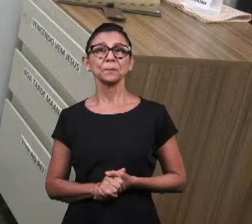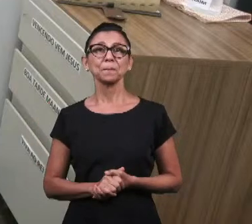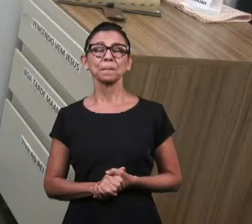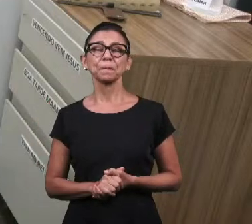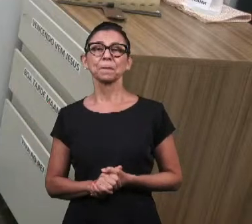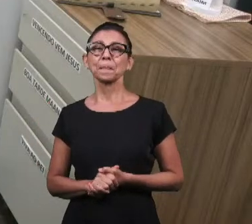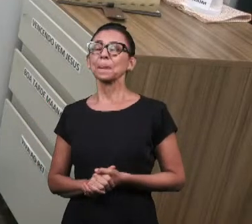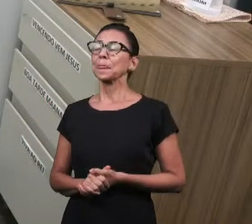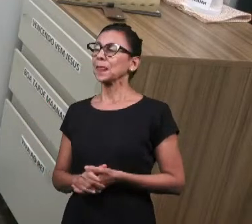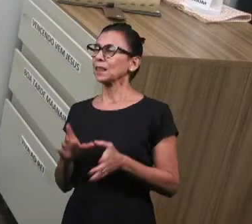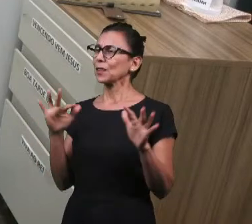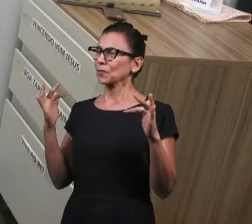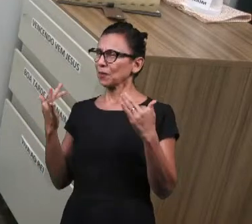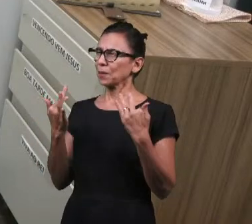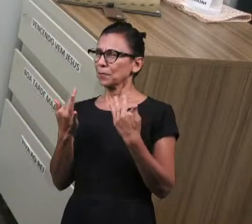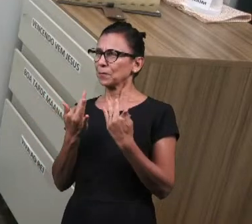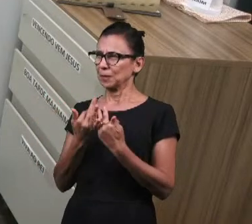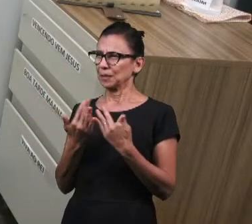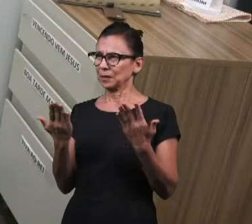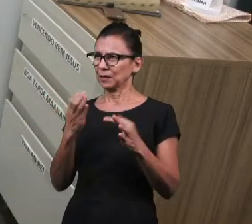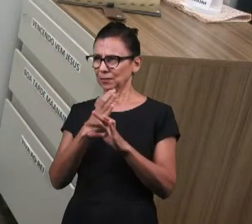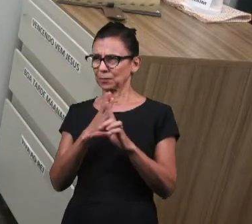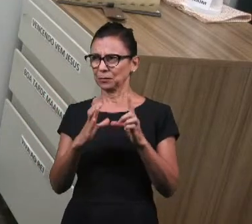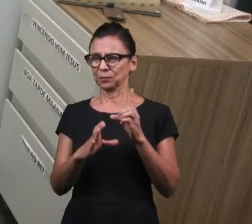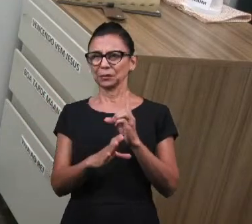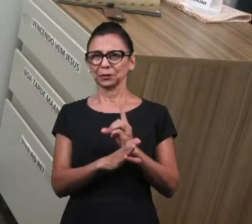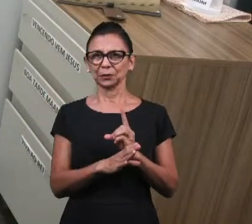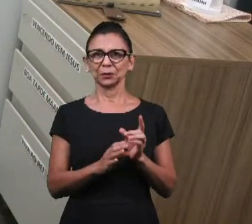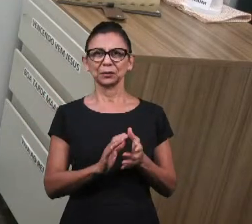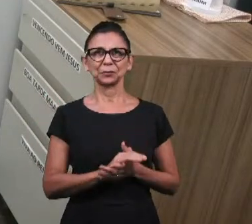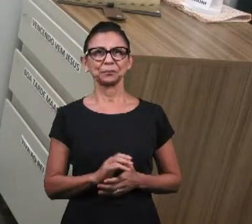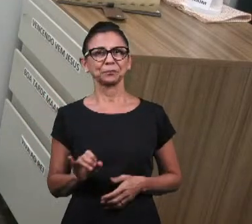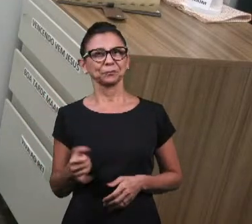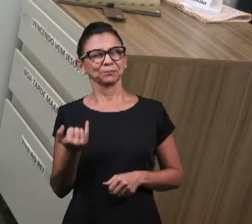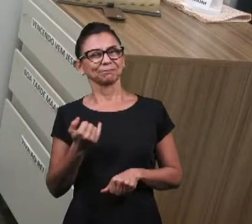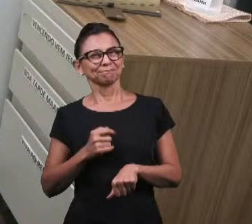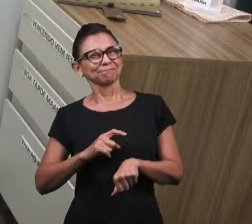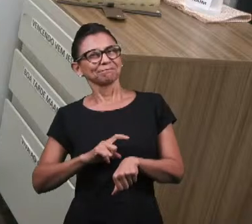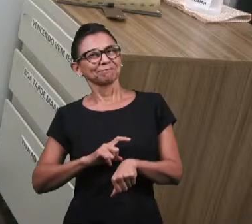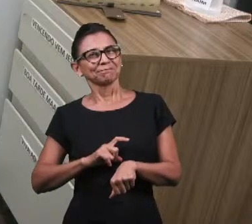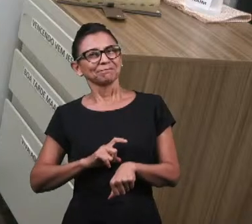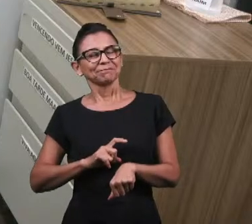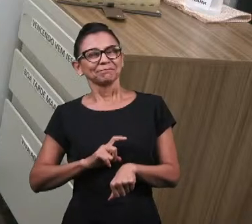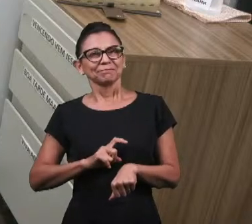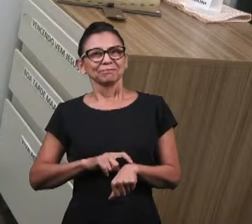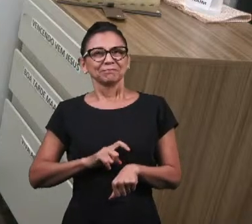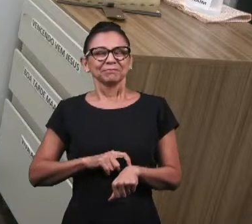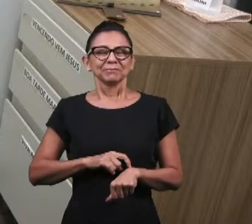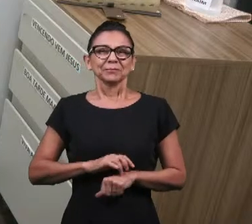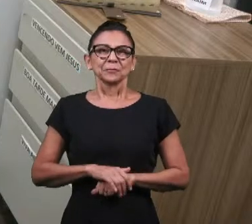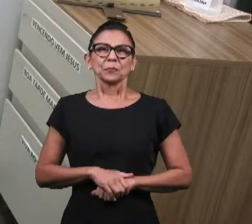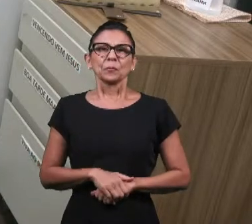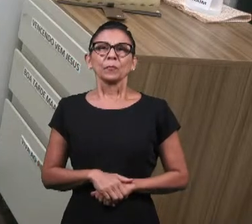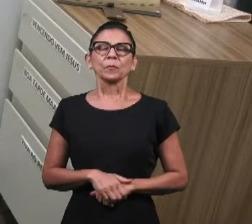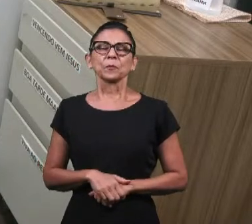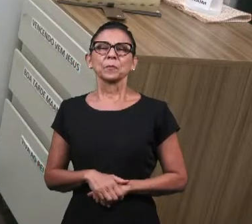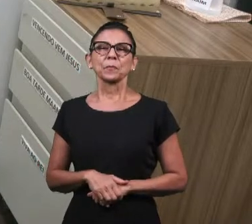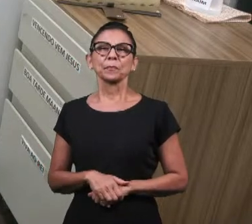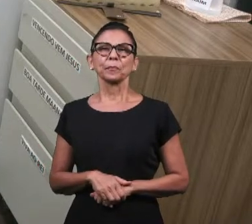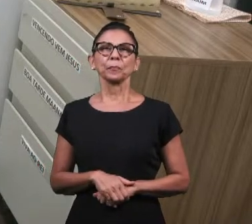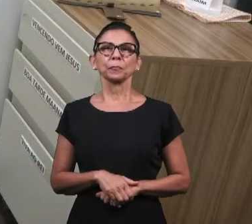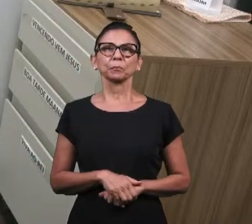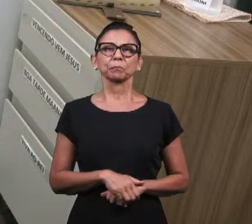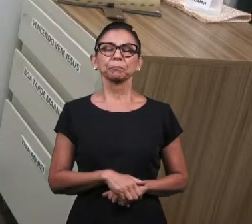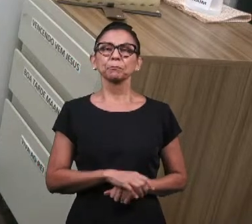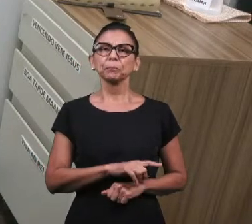o culto no lar, um momento com a família. Já aproveitando esse link, qual é a importância de se fazer um